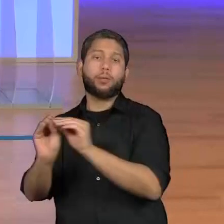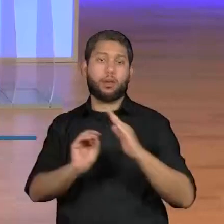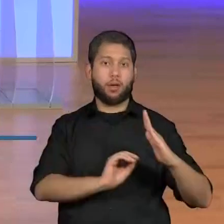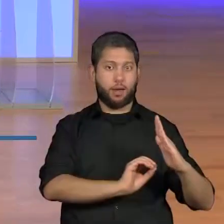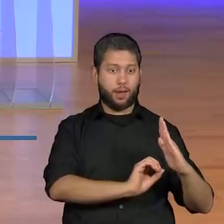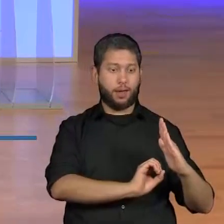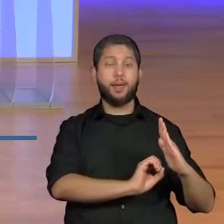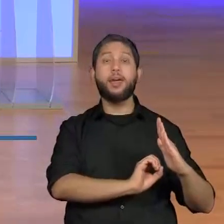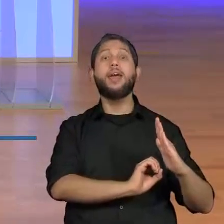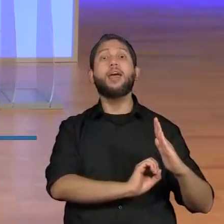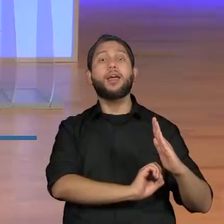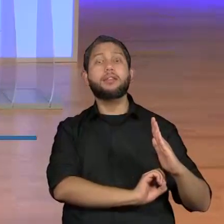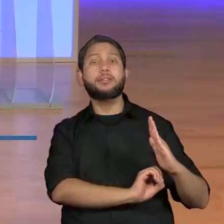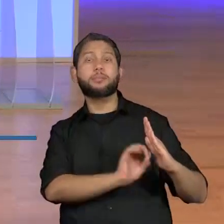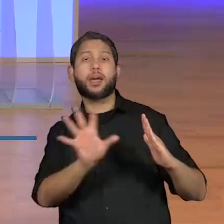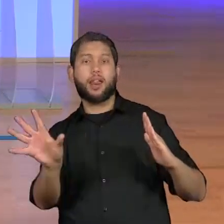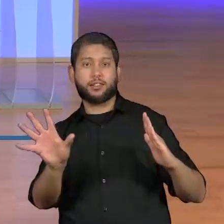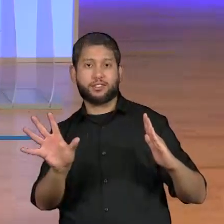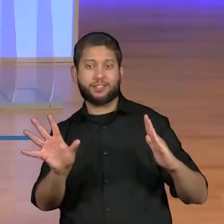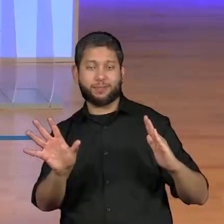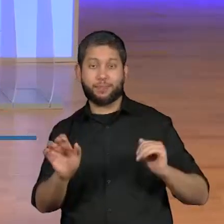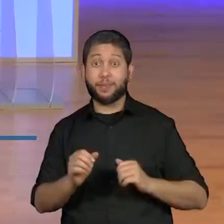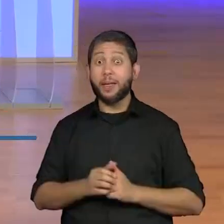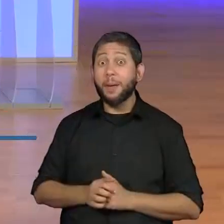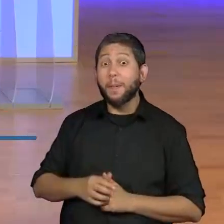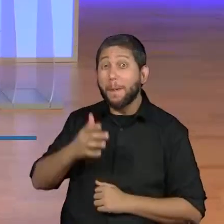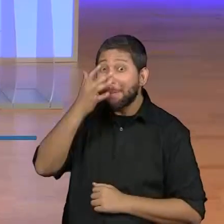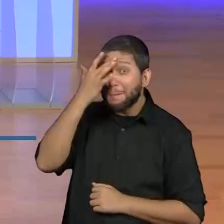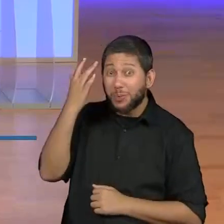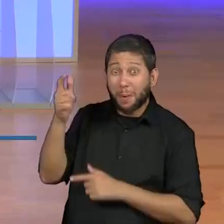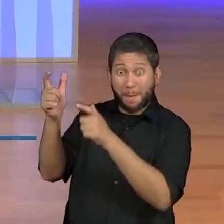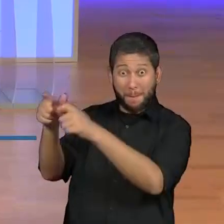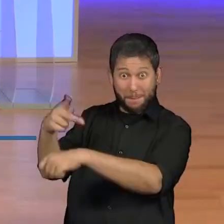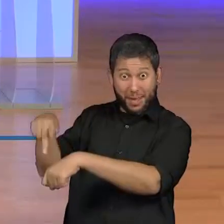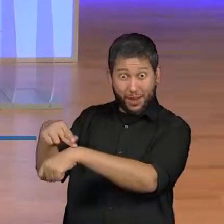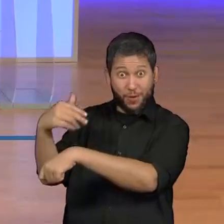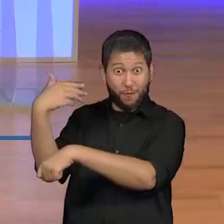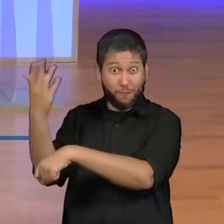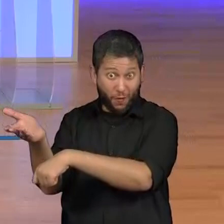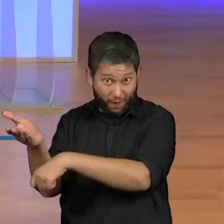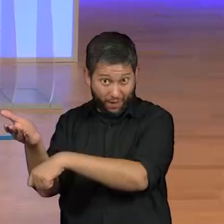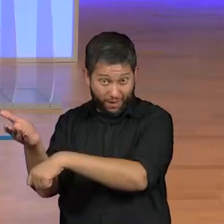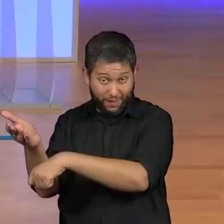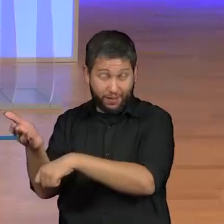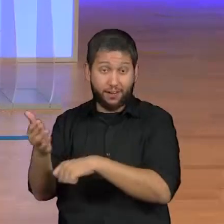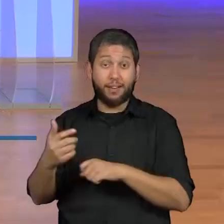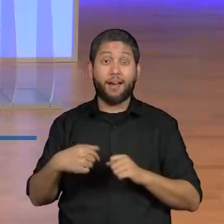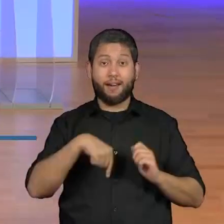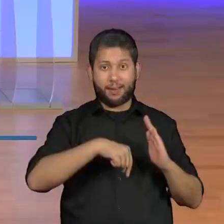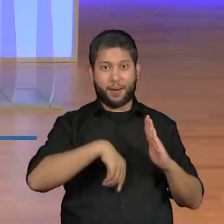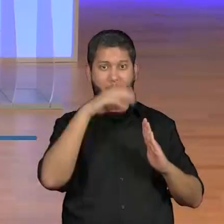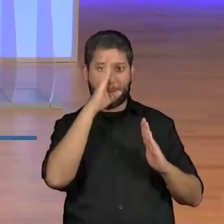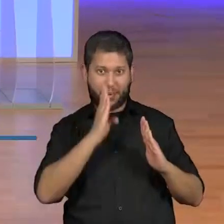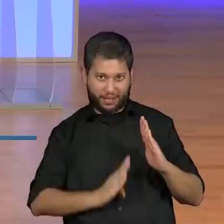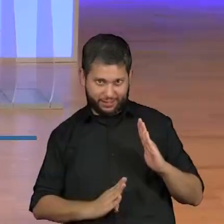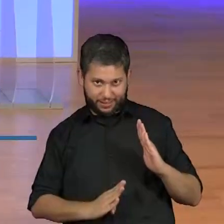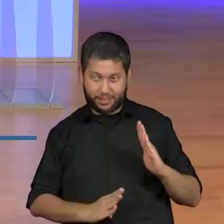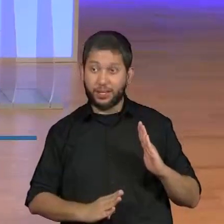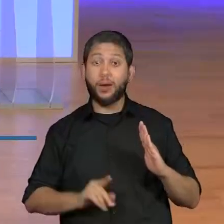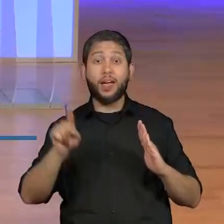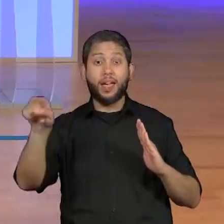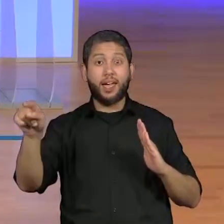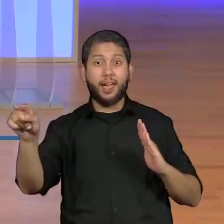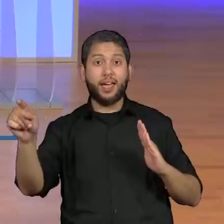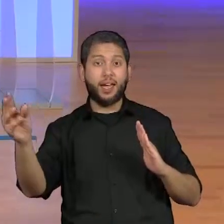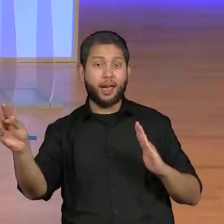Imigrante é aquele que vem de fora, de um outro país. E migrante é aquele que migra entre os estados, não é